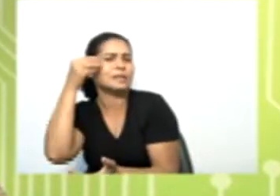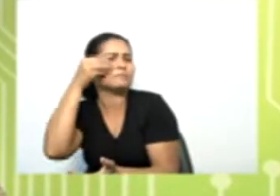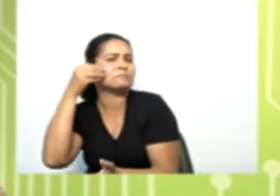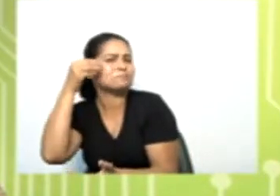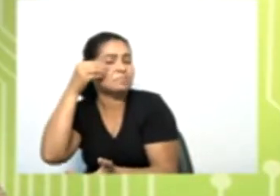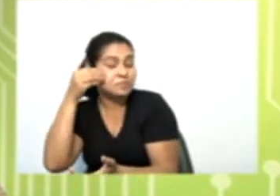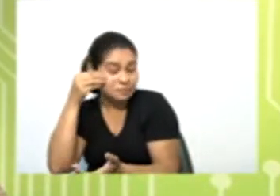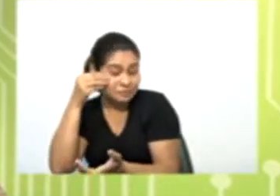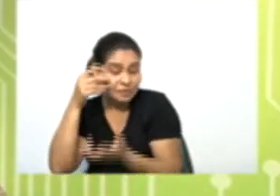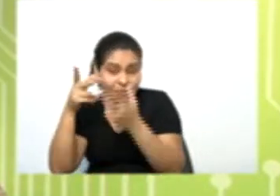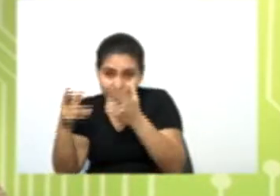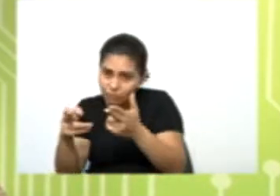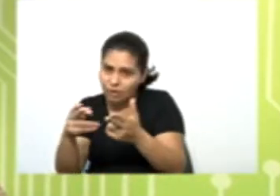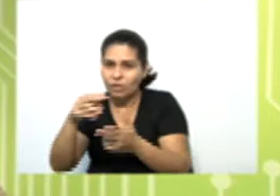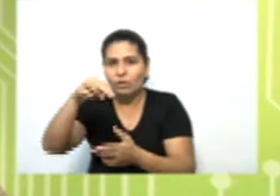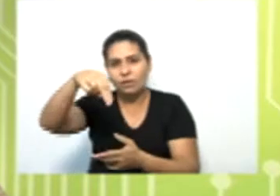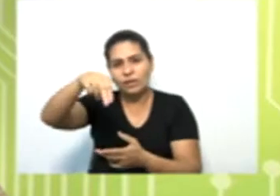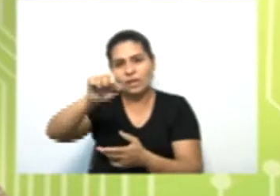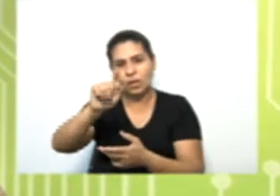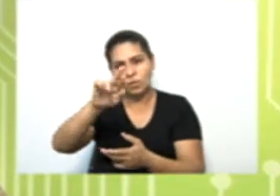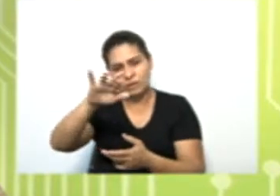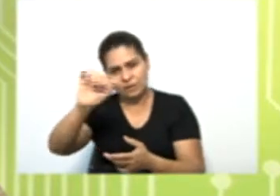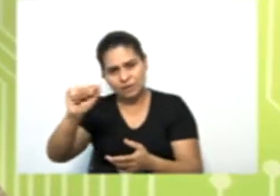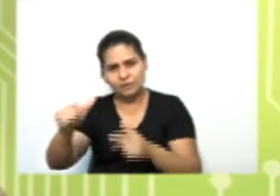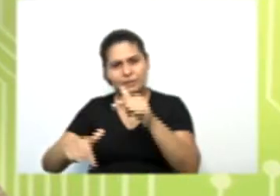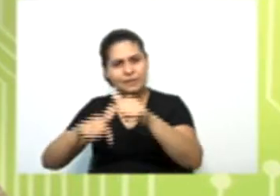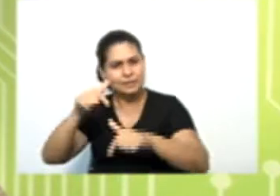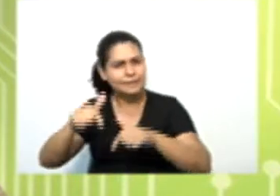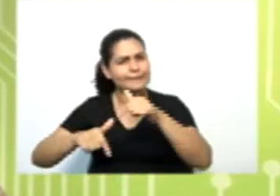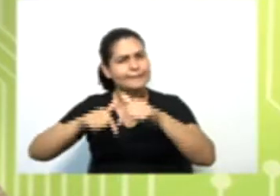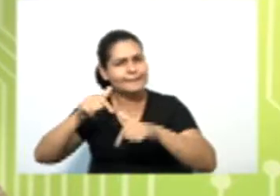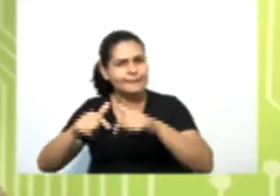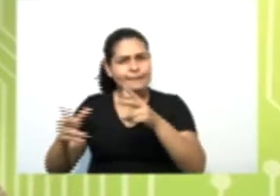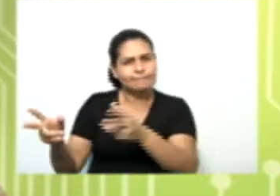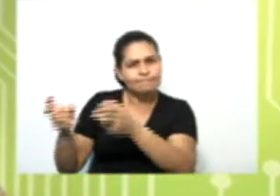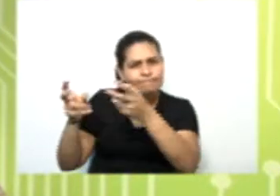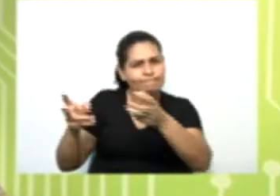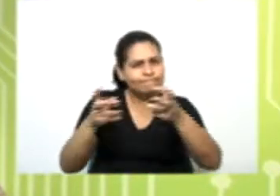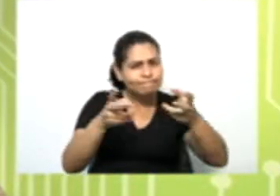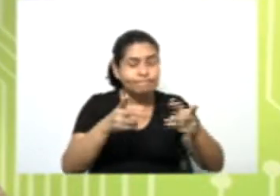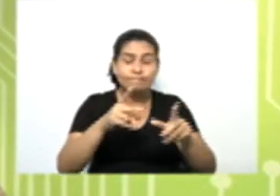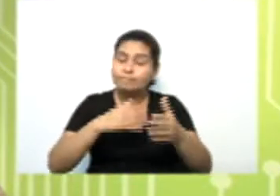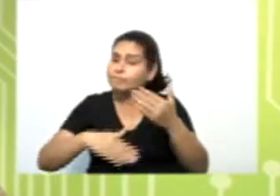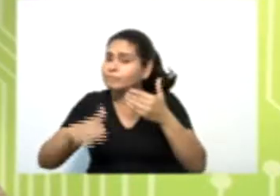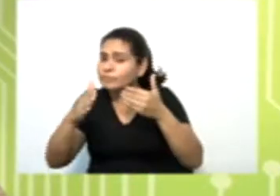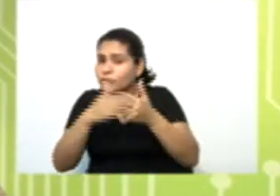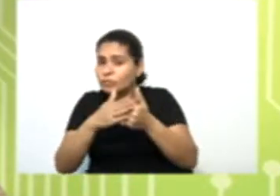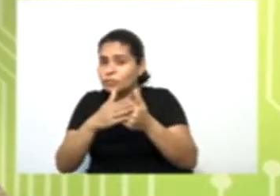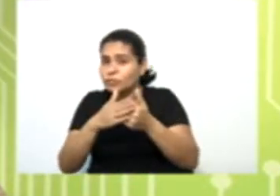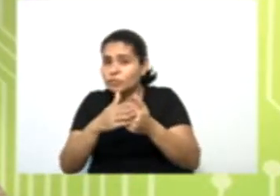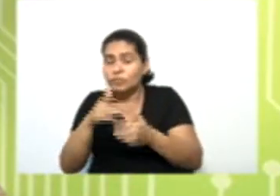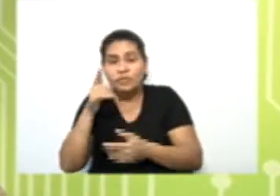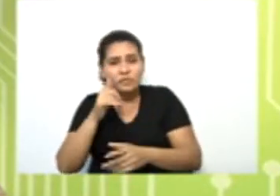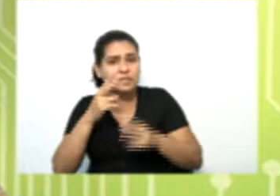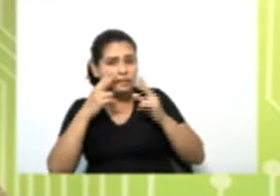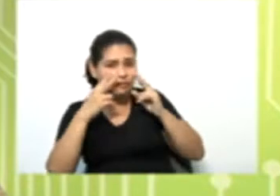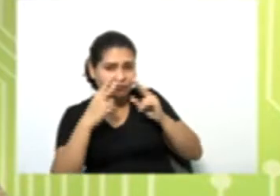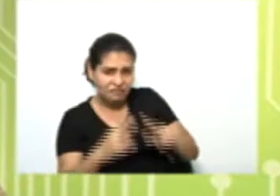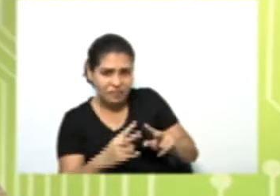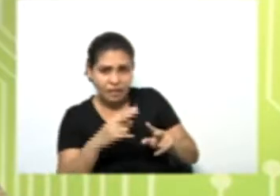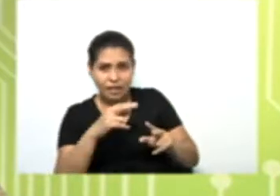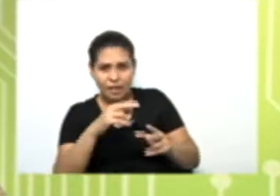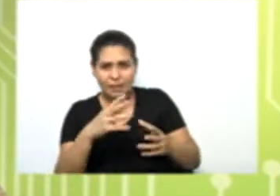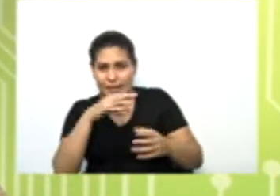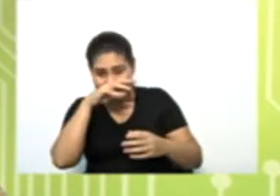Com a negociação, né? Trabalhando cada vez mais a negociação, você vai perceber que por mais que você queira se